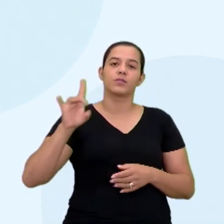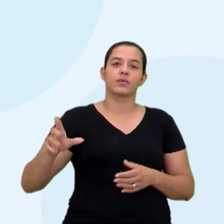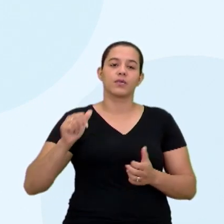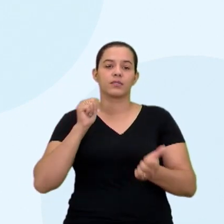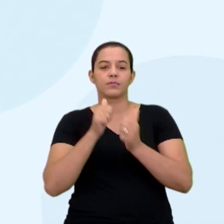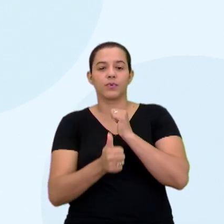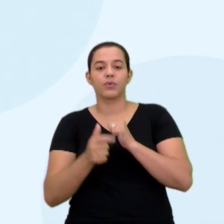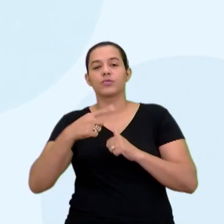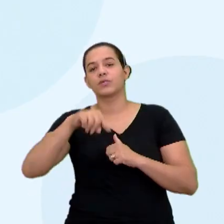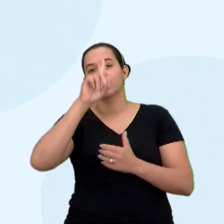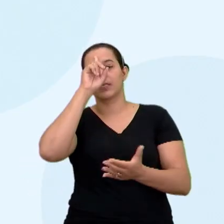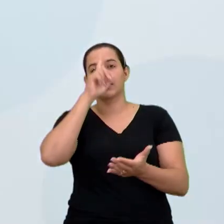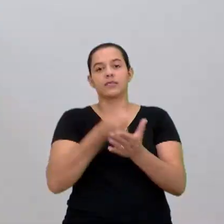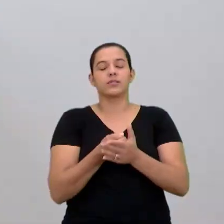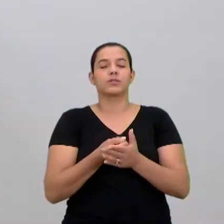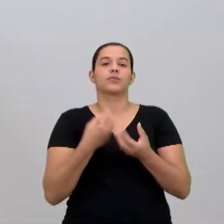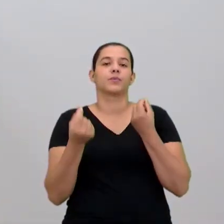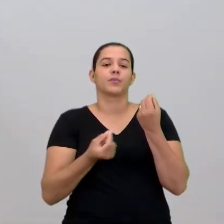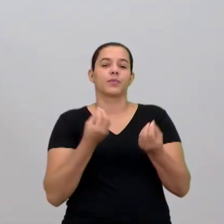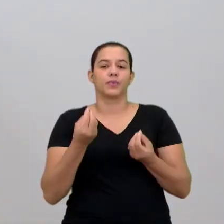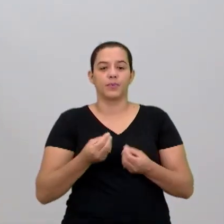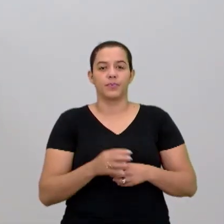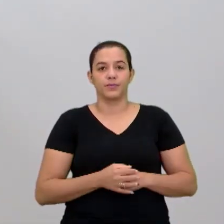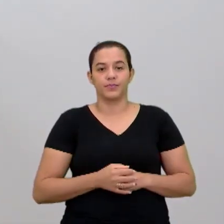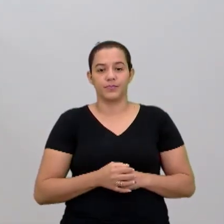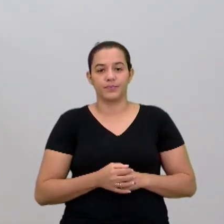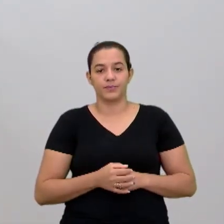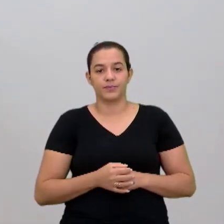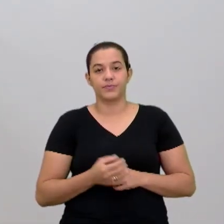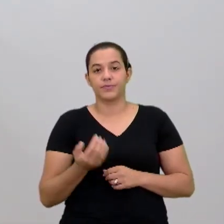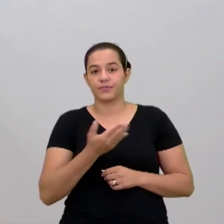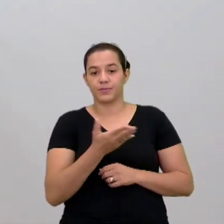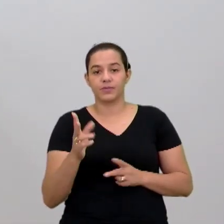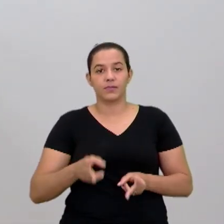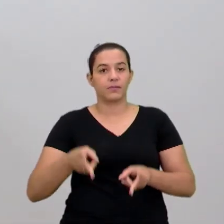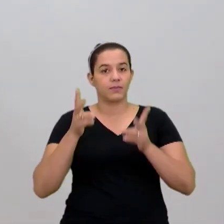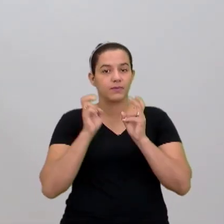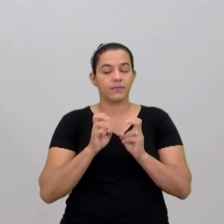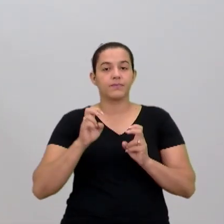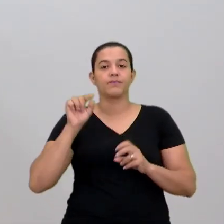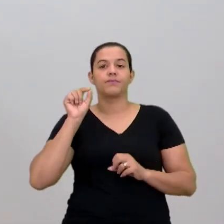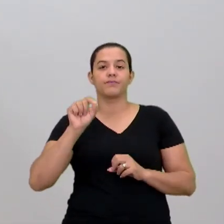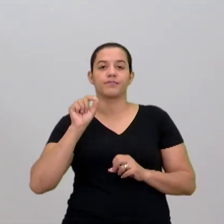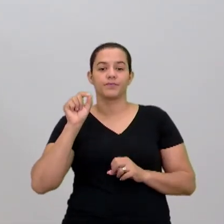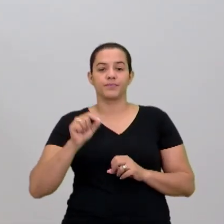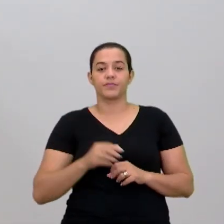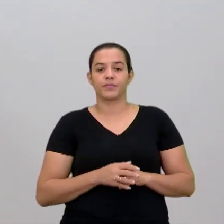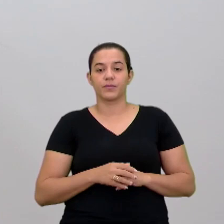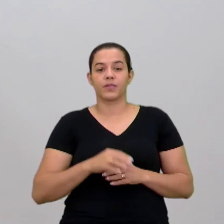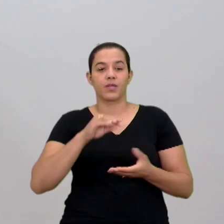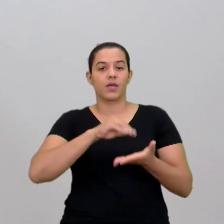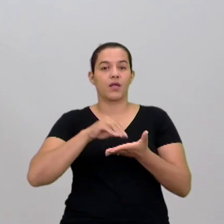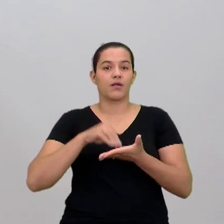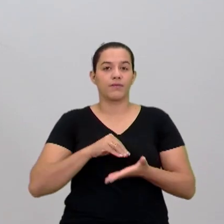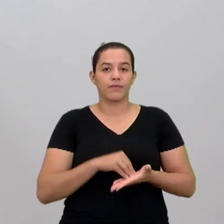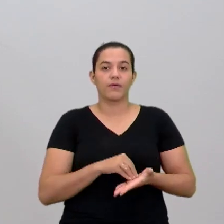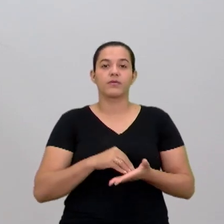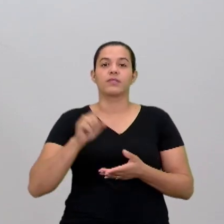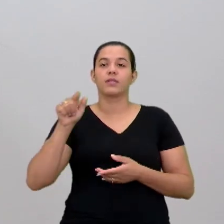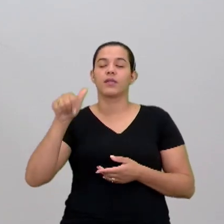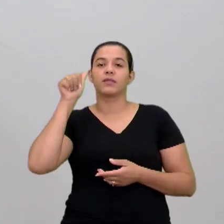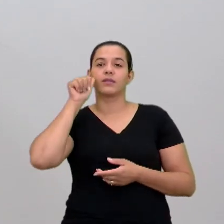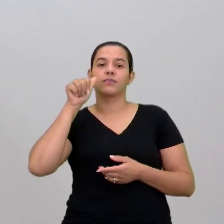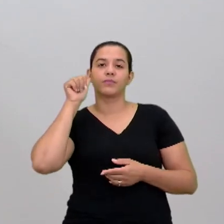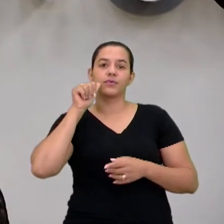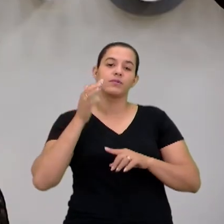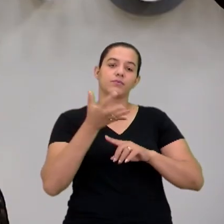que poder decisivo. Então, ainda percebe que a falta do protagonismo feminino ainda está nos